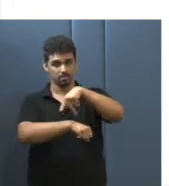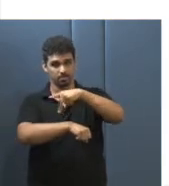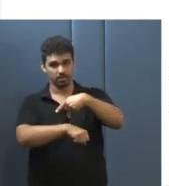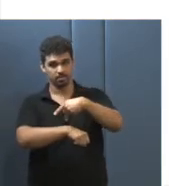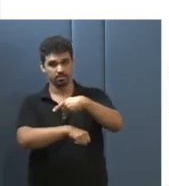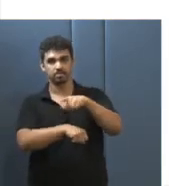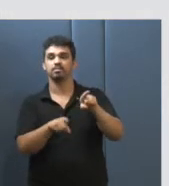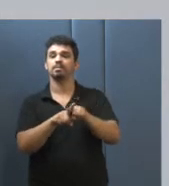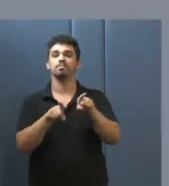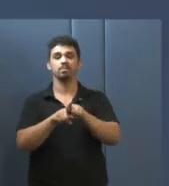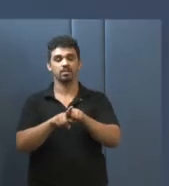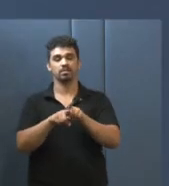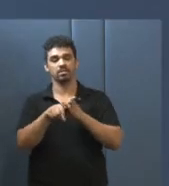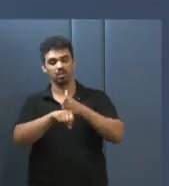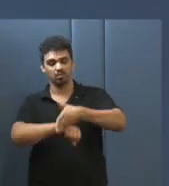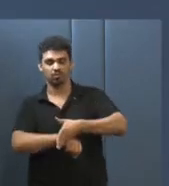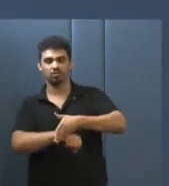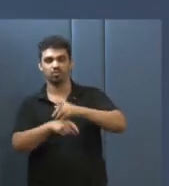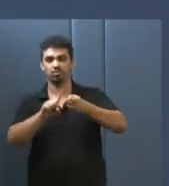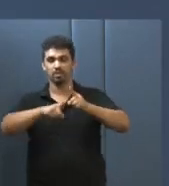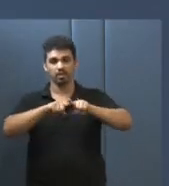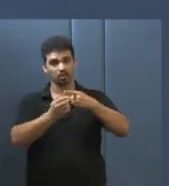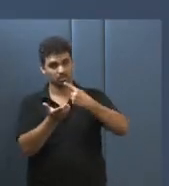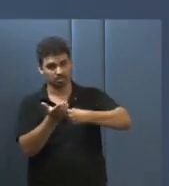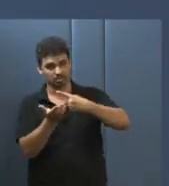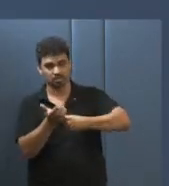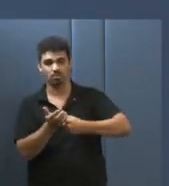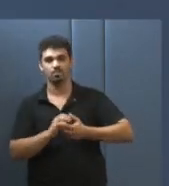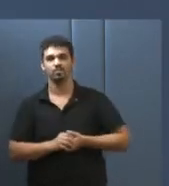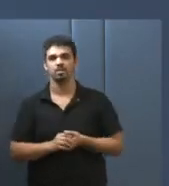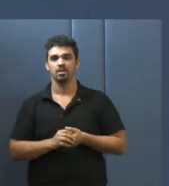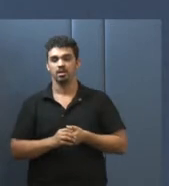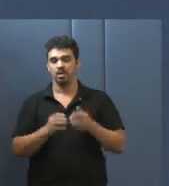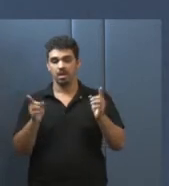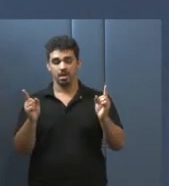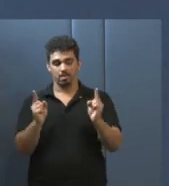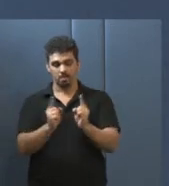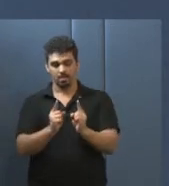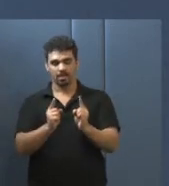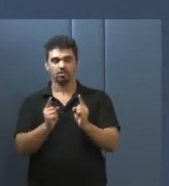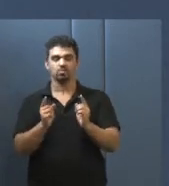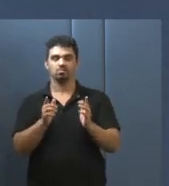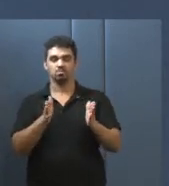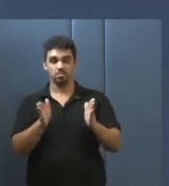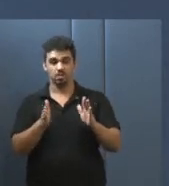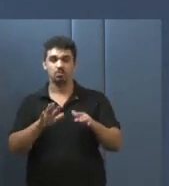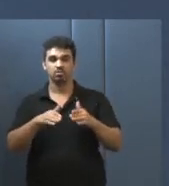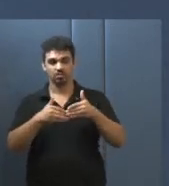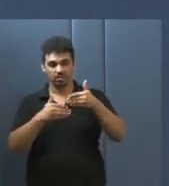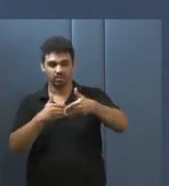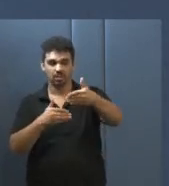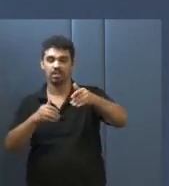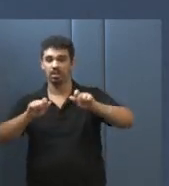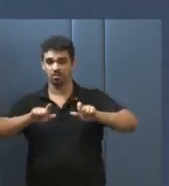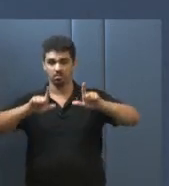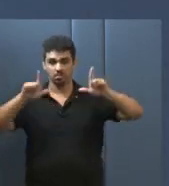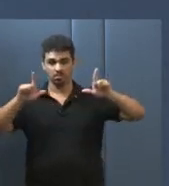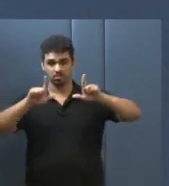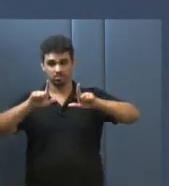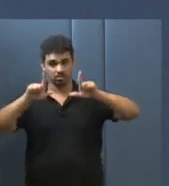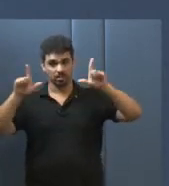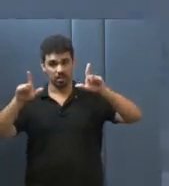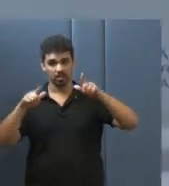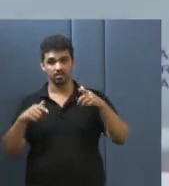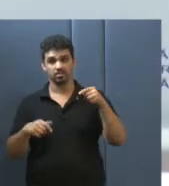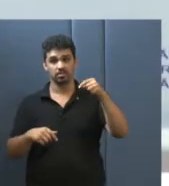naquela renegociação. Então, prazos mínimos, a gente vai tratar disso nos próximos slides. O Brasil é um dos